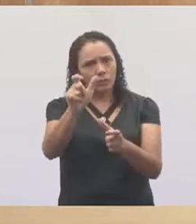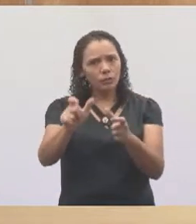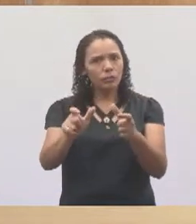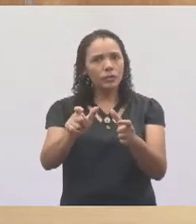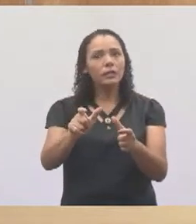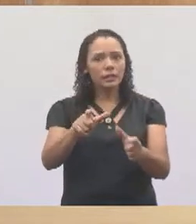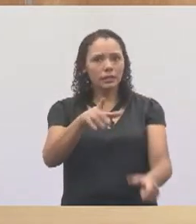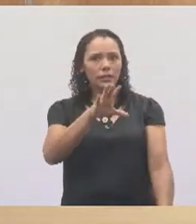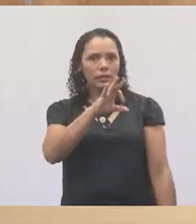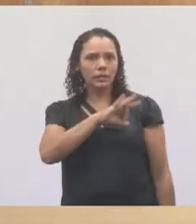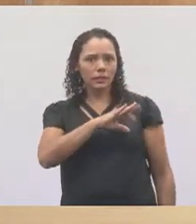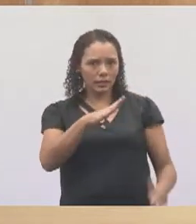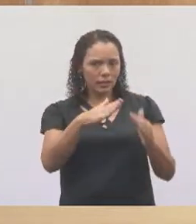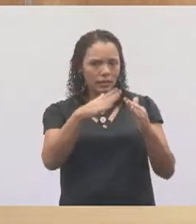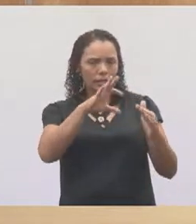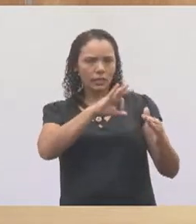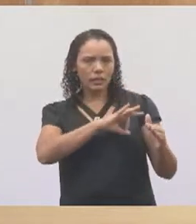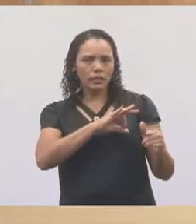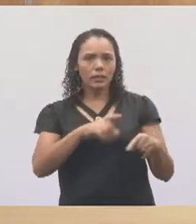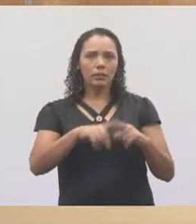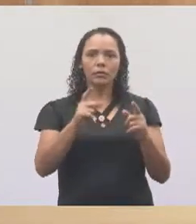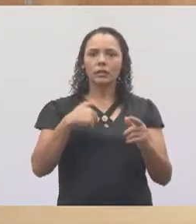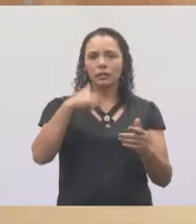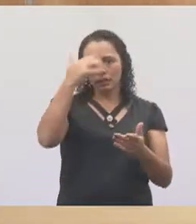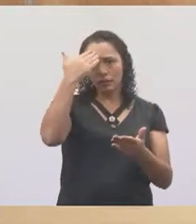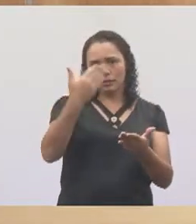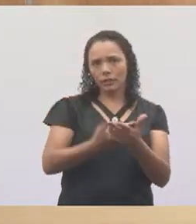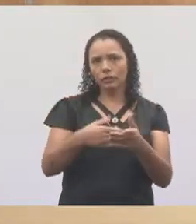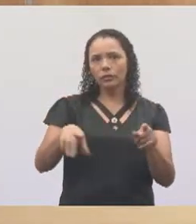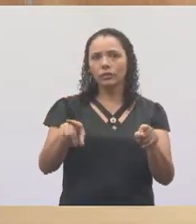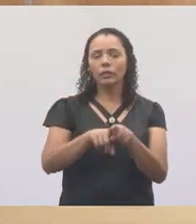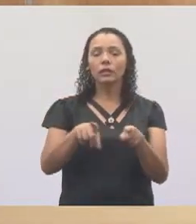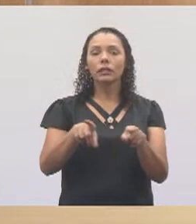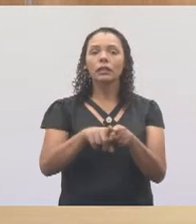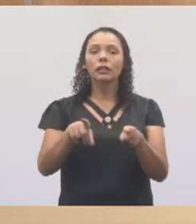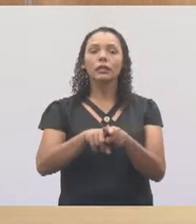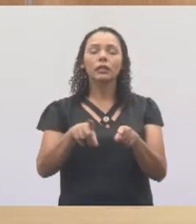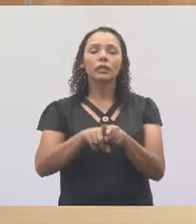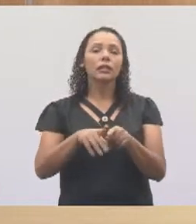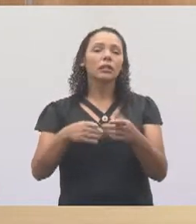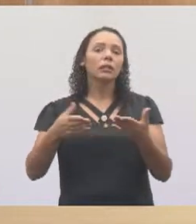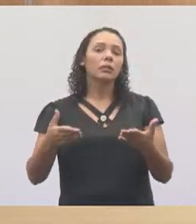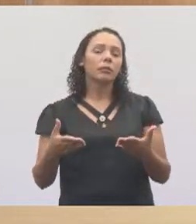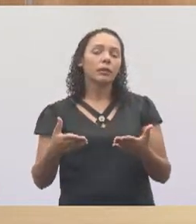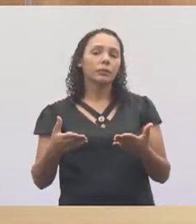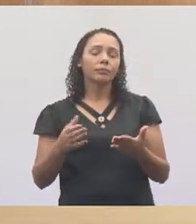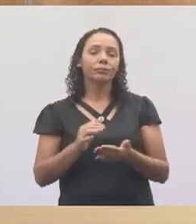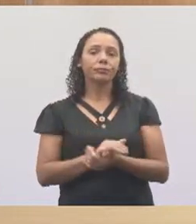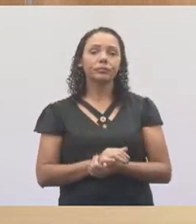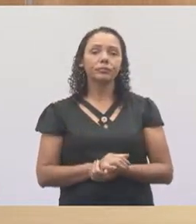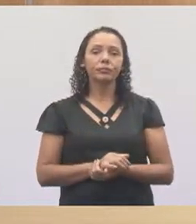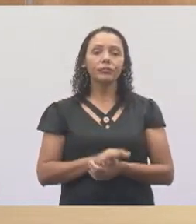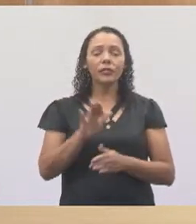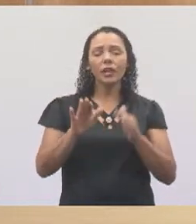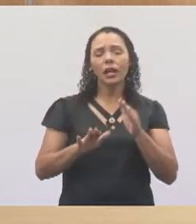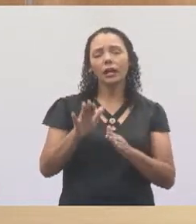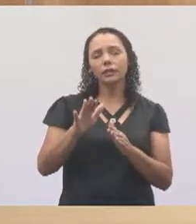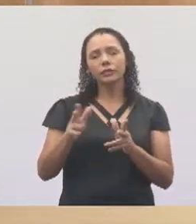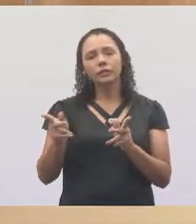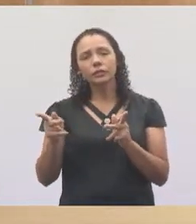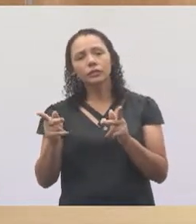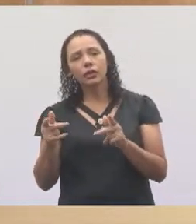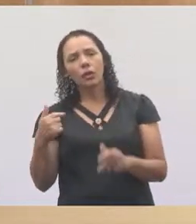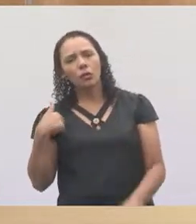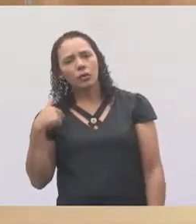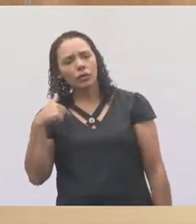Dr. Tales, que fundamentava também, né, o plantão dele. Então, muitas vezes chegava lá, ele estava